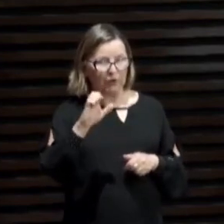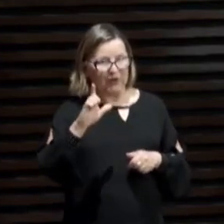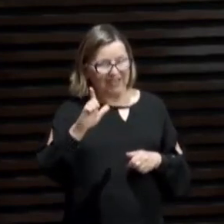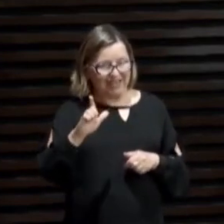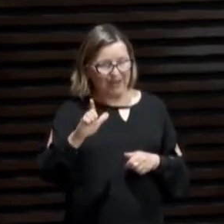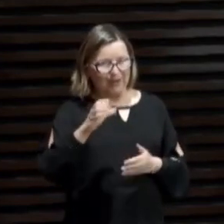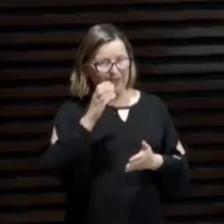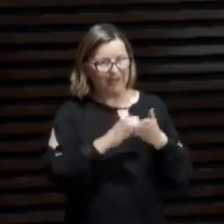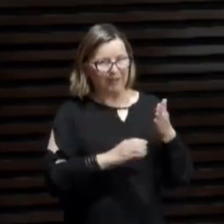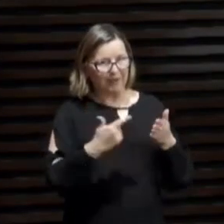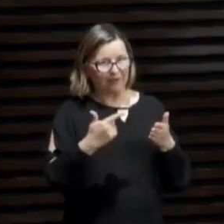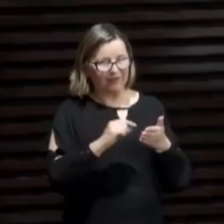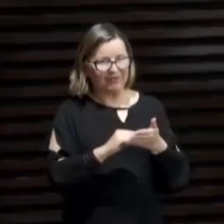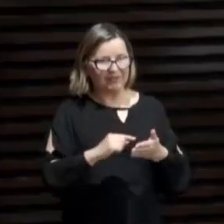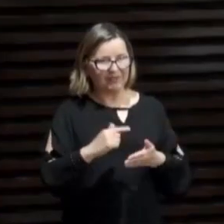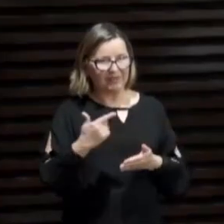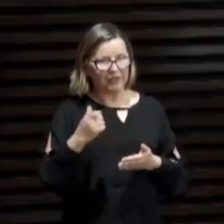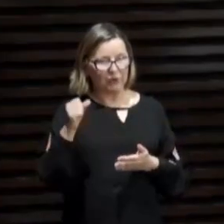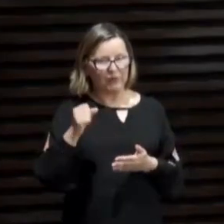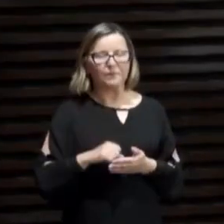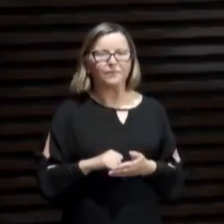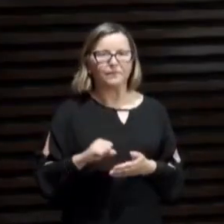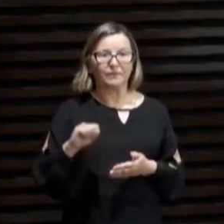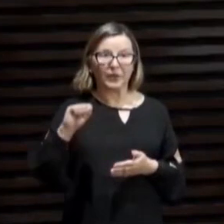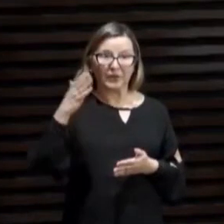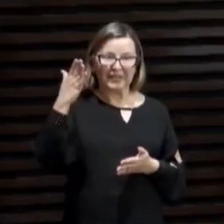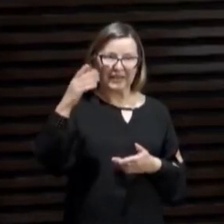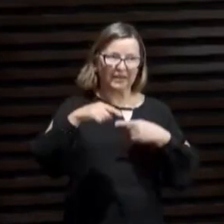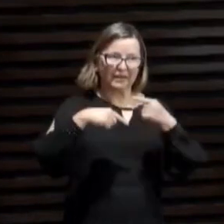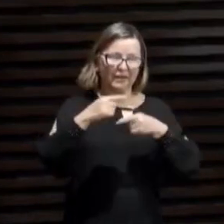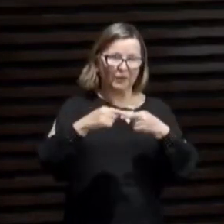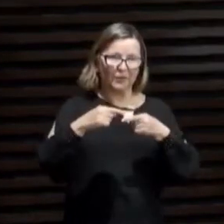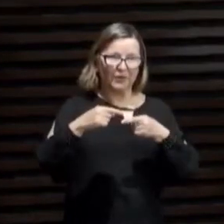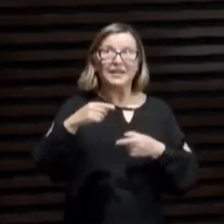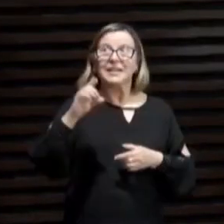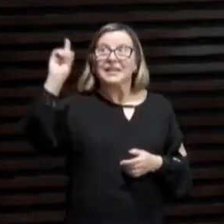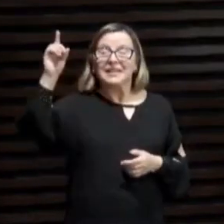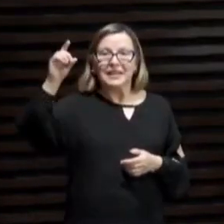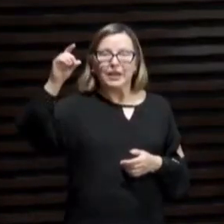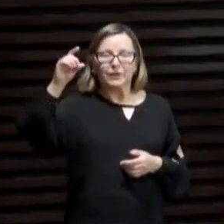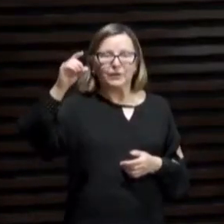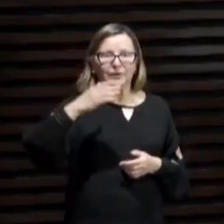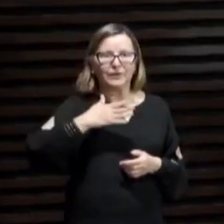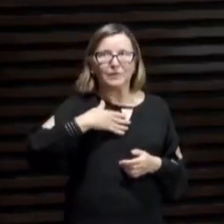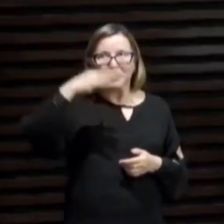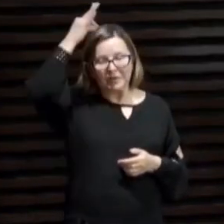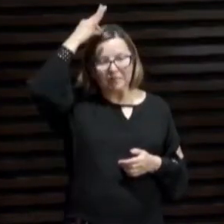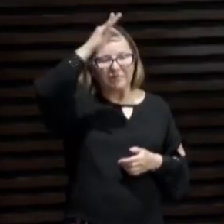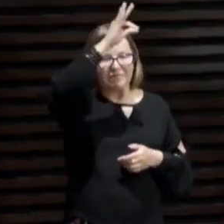28. E acontecerá depois que derramarei o meu espírito sobre toda a